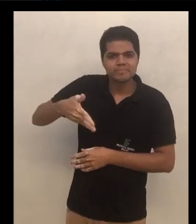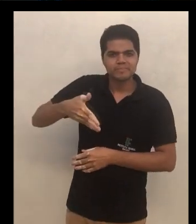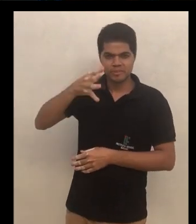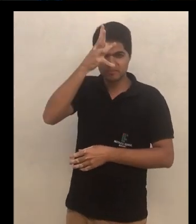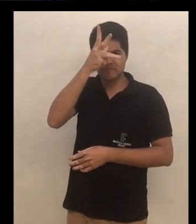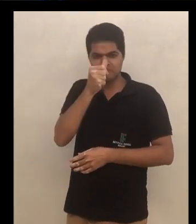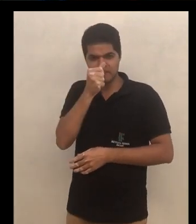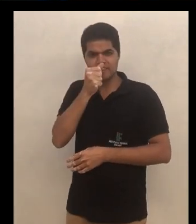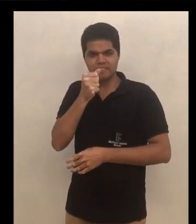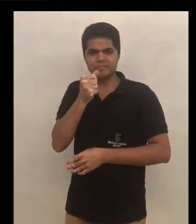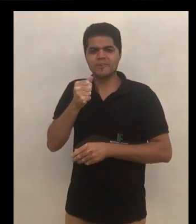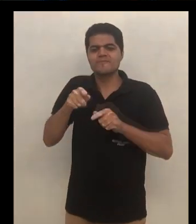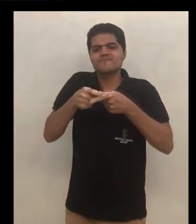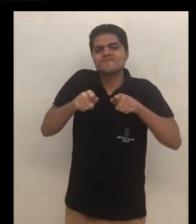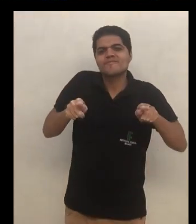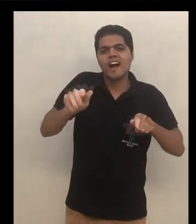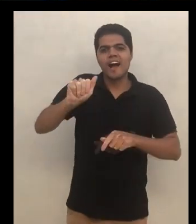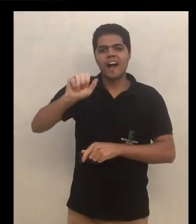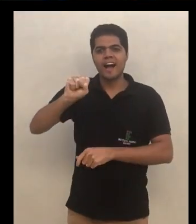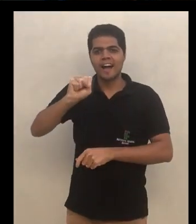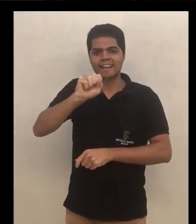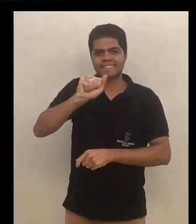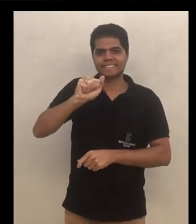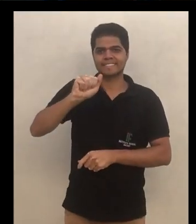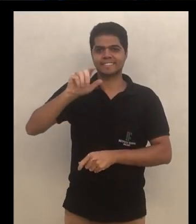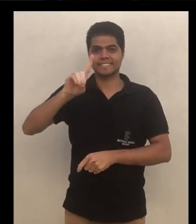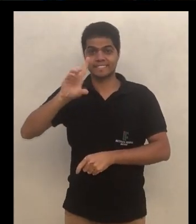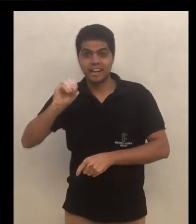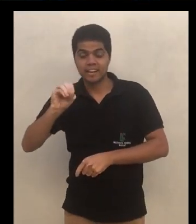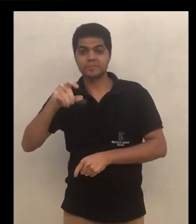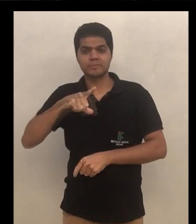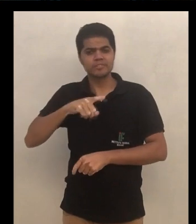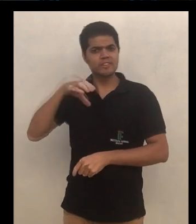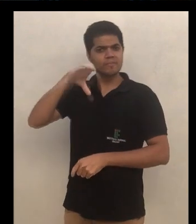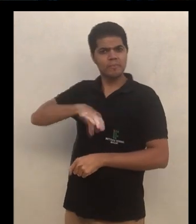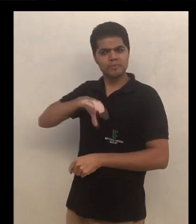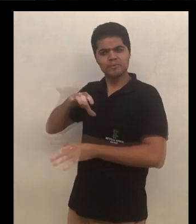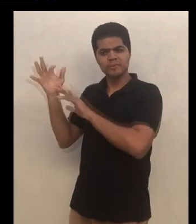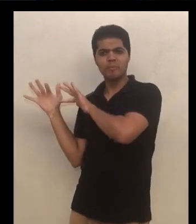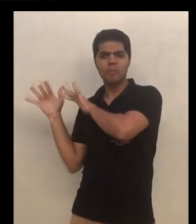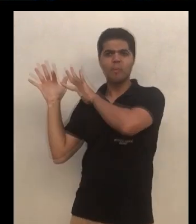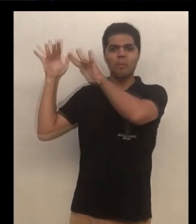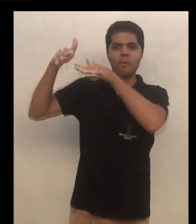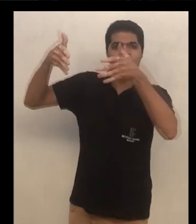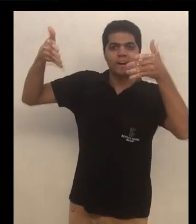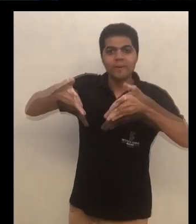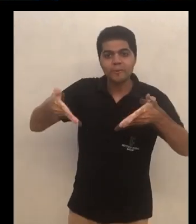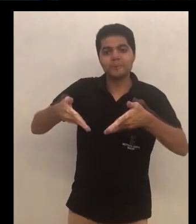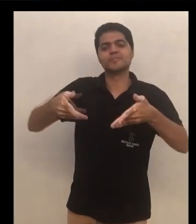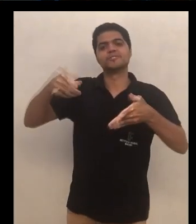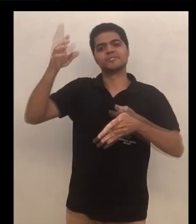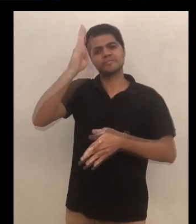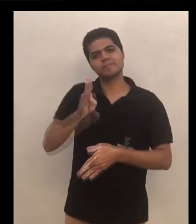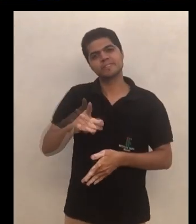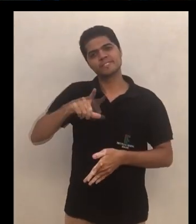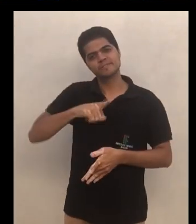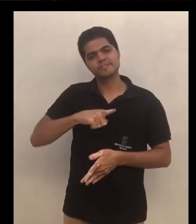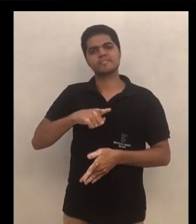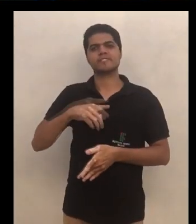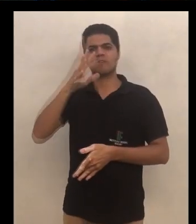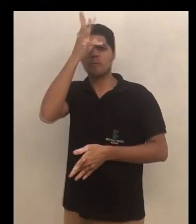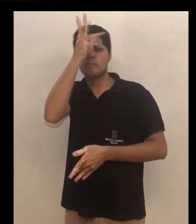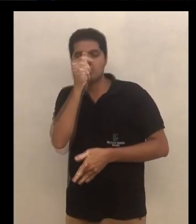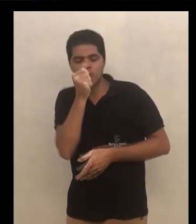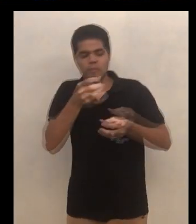pela frango assado, e aí enviaram de Portugal as primeiras raças, que foi a raça Minorca, essa raça que botava ovos de